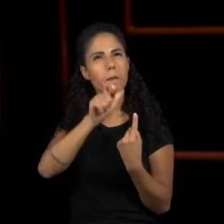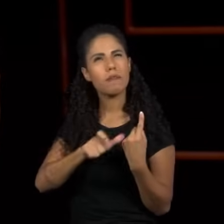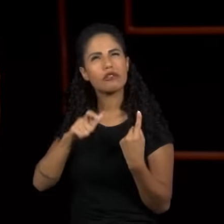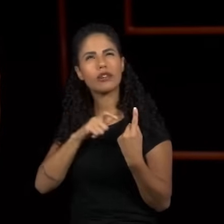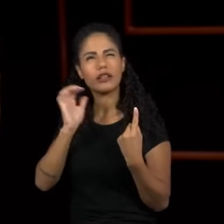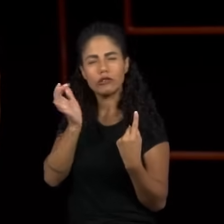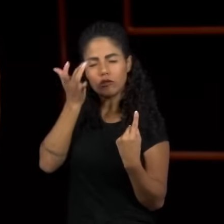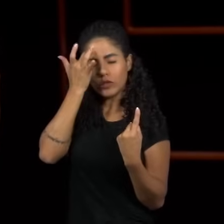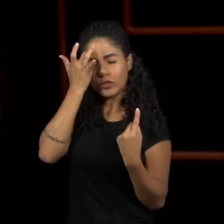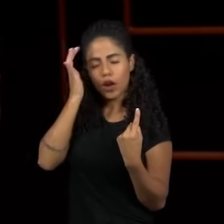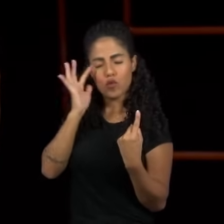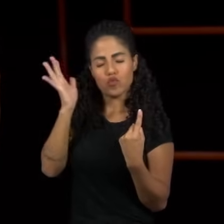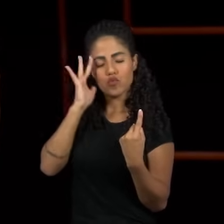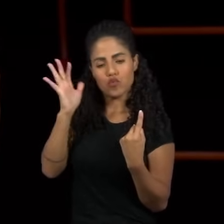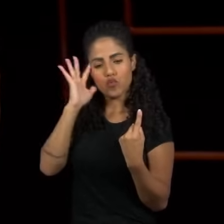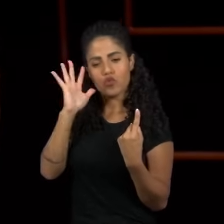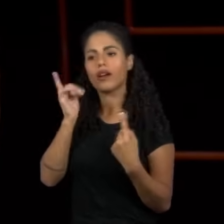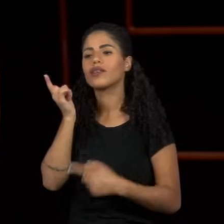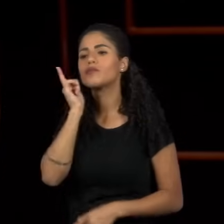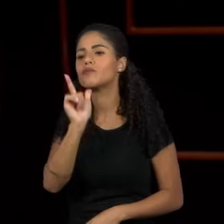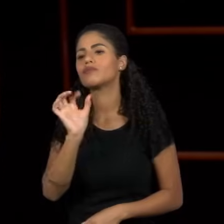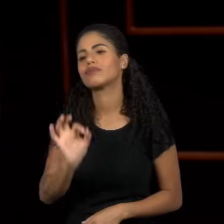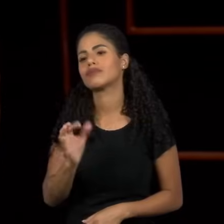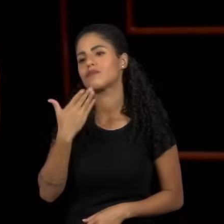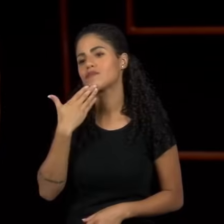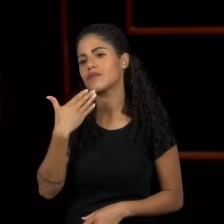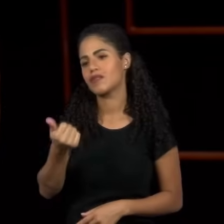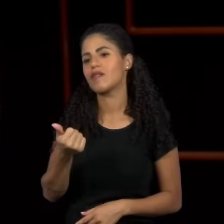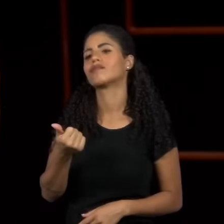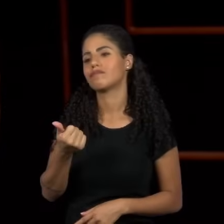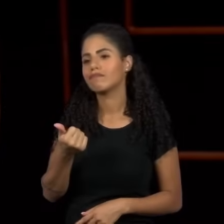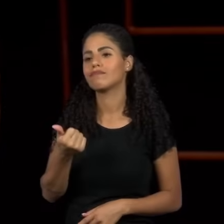para o personagem que talvez não fosse